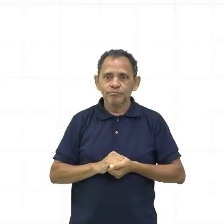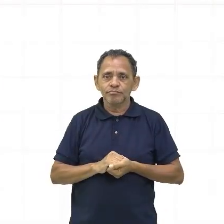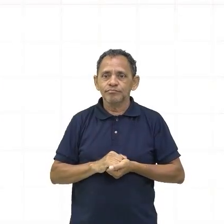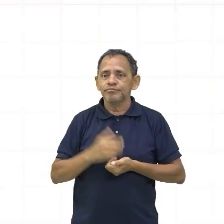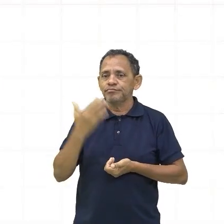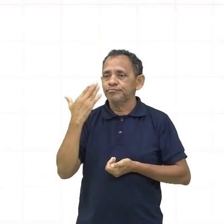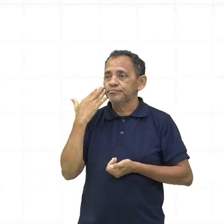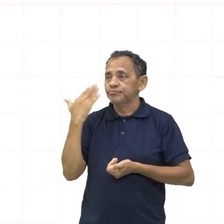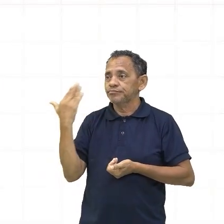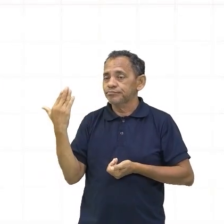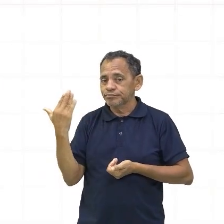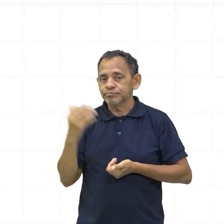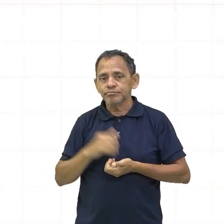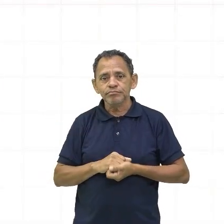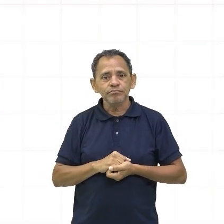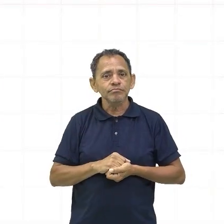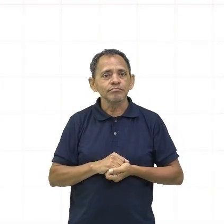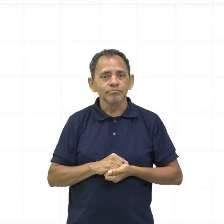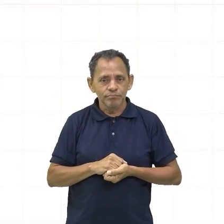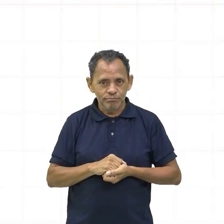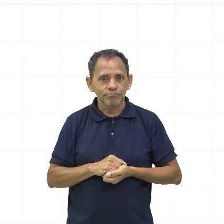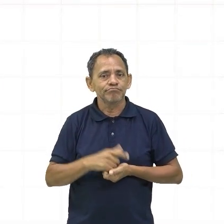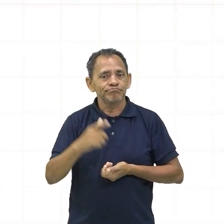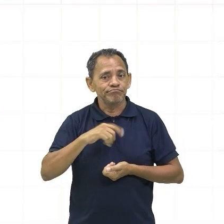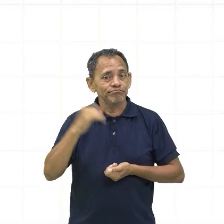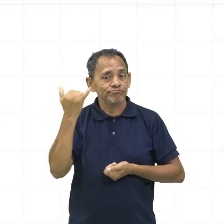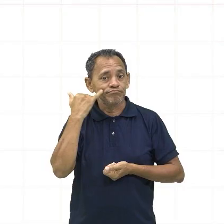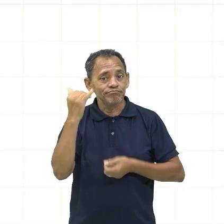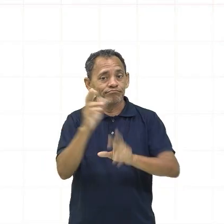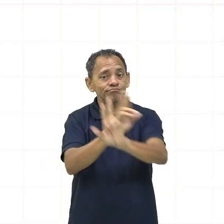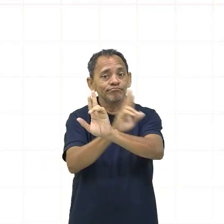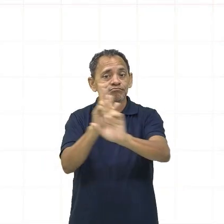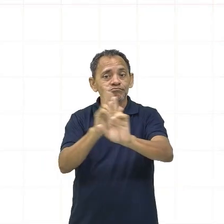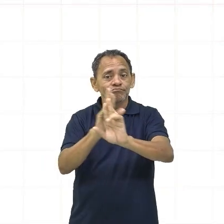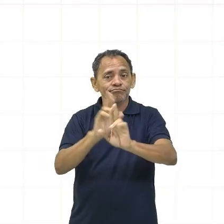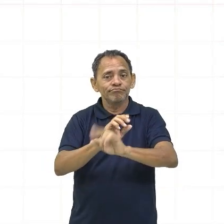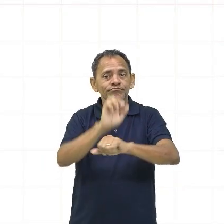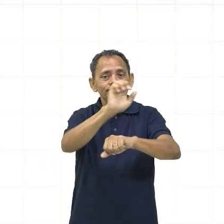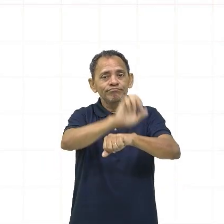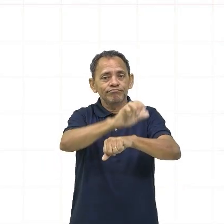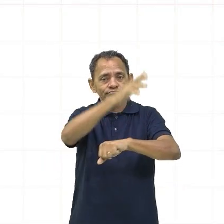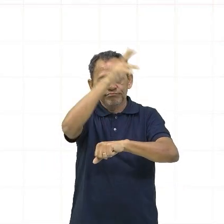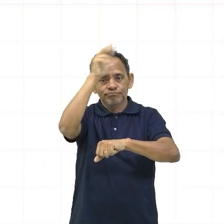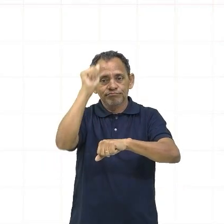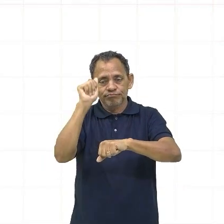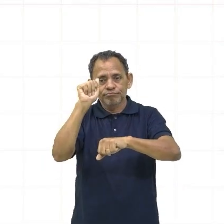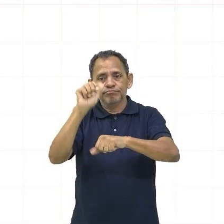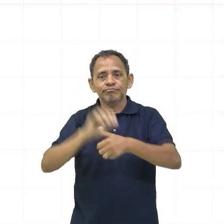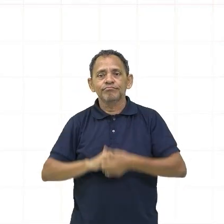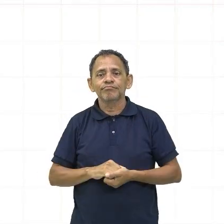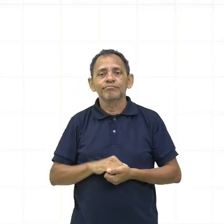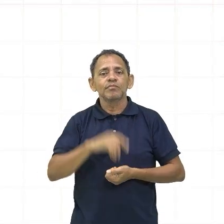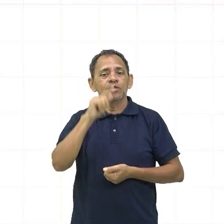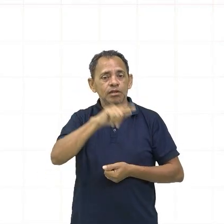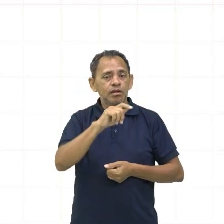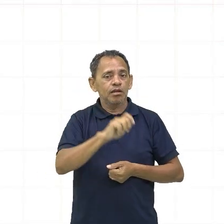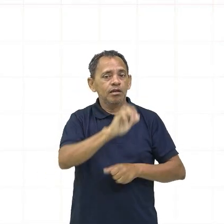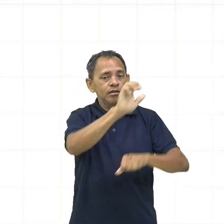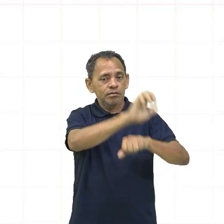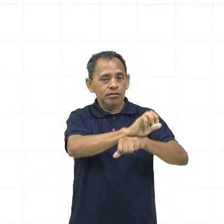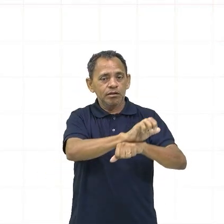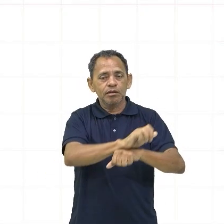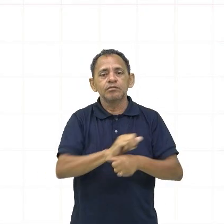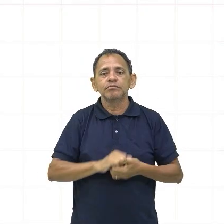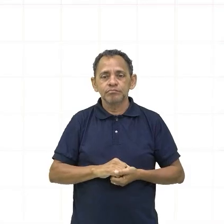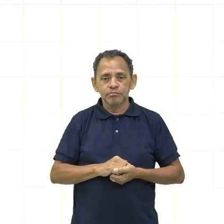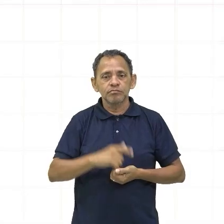acompanhem comigo, né, essas informações relacionadas ao estado do Amazonas. O Amazonas é uma das 27,